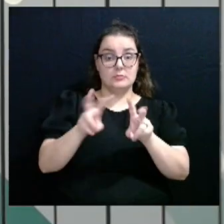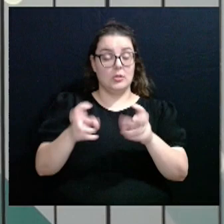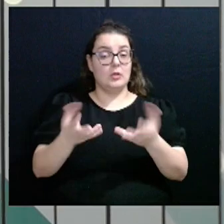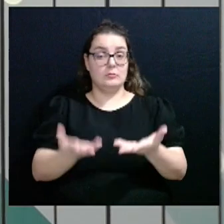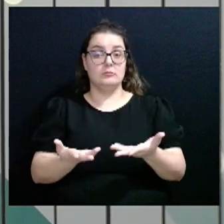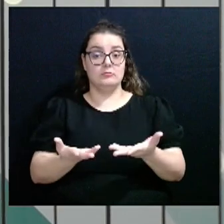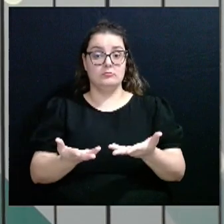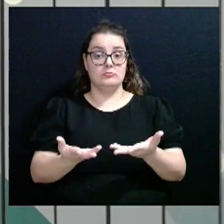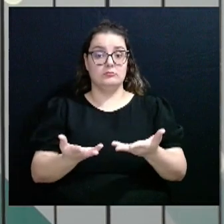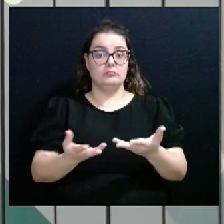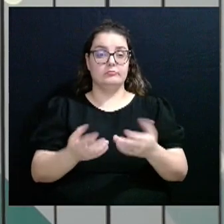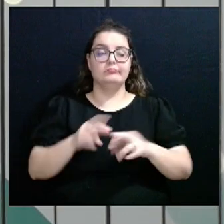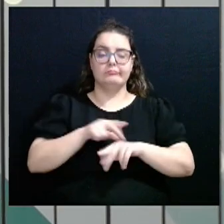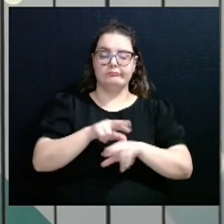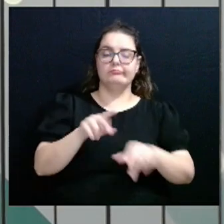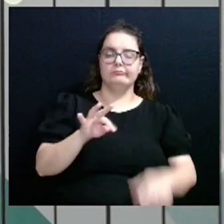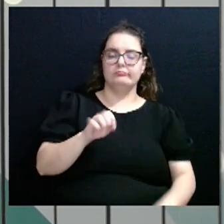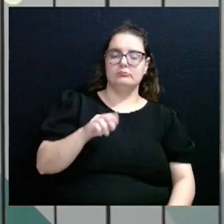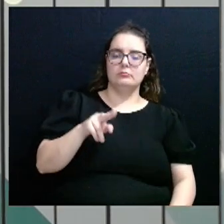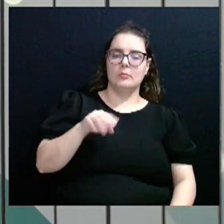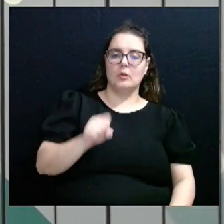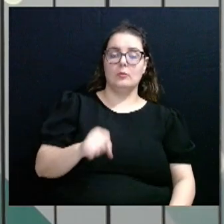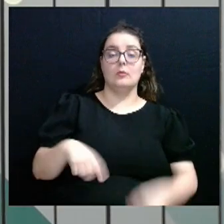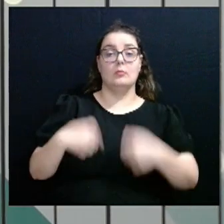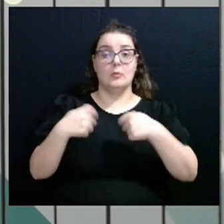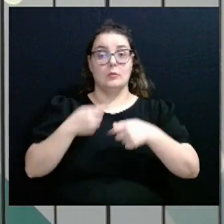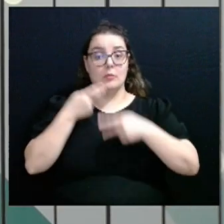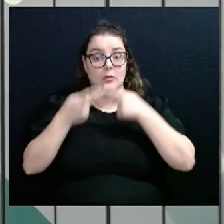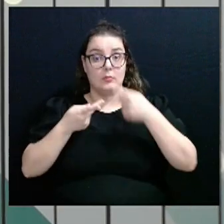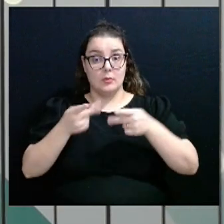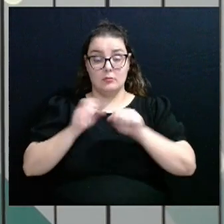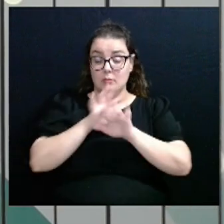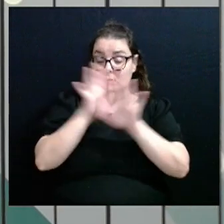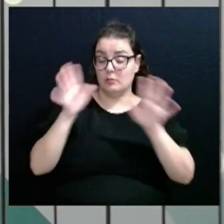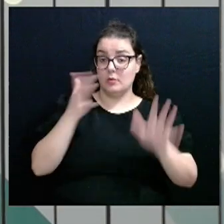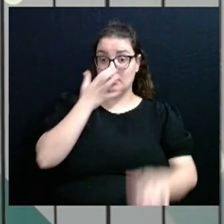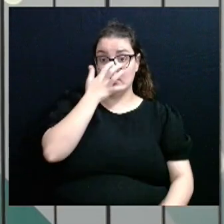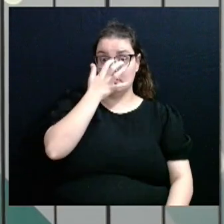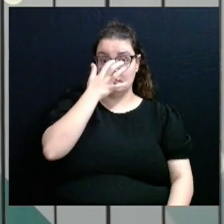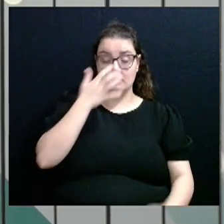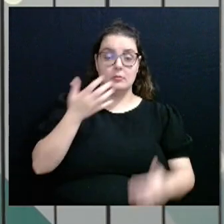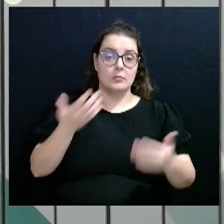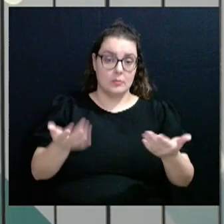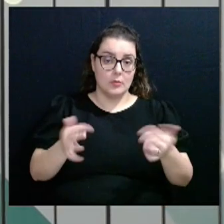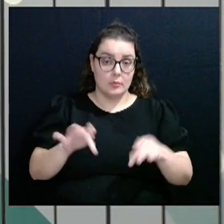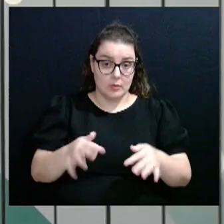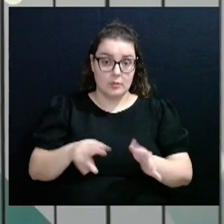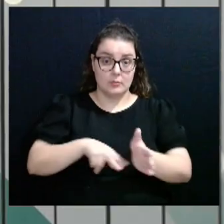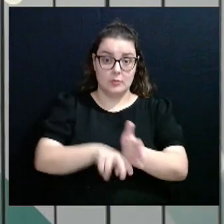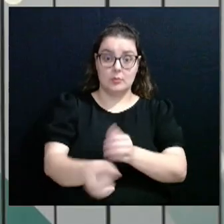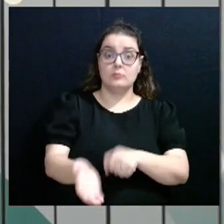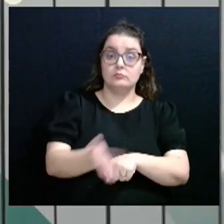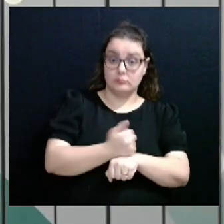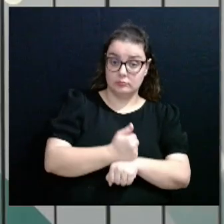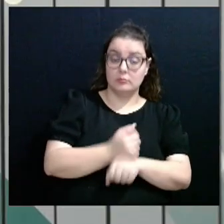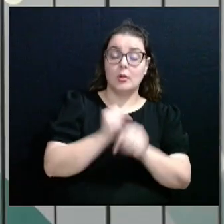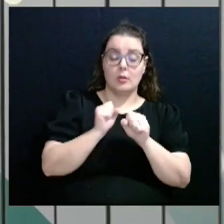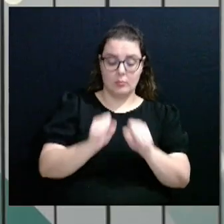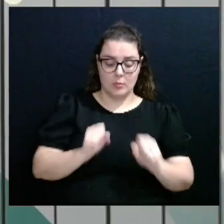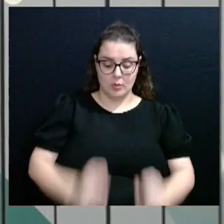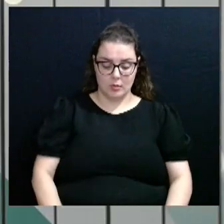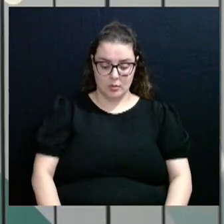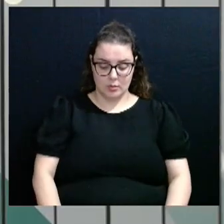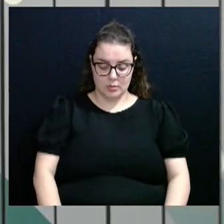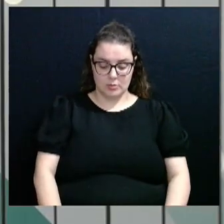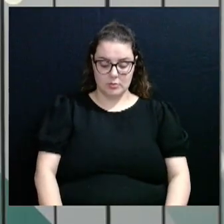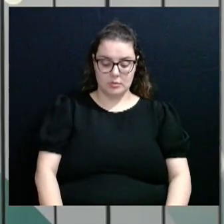de tabus, mas que precisa ser falado com clareza. Afinal, o diagnóstico precoce pode salvar vidas. Para